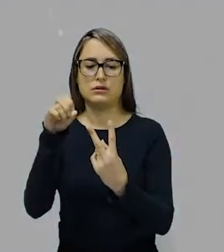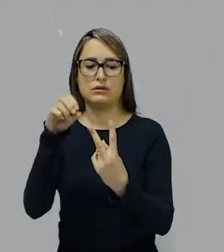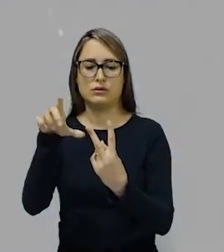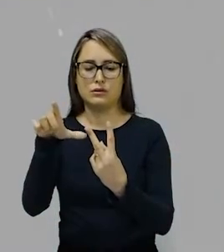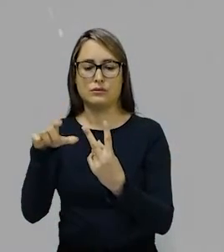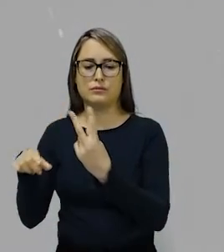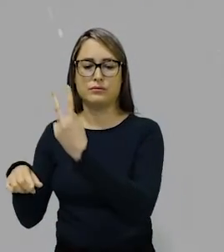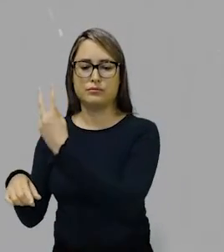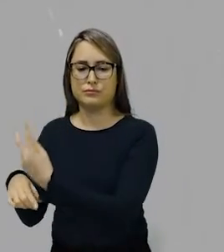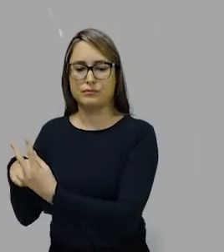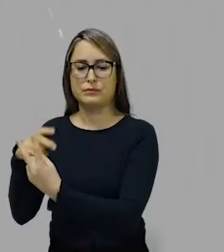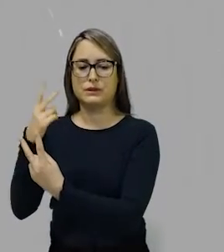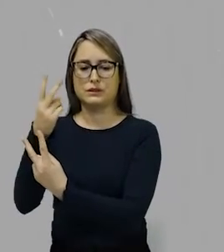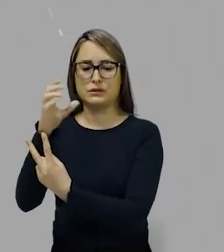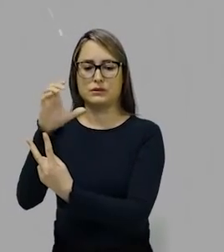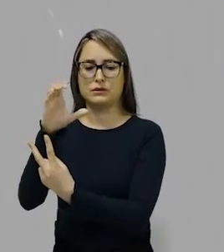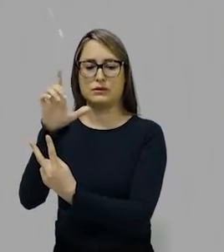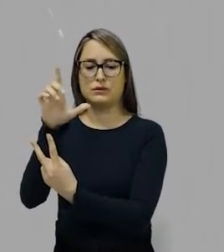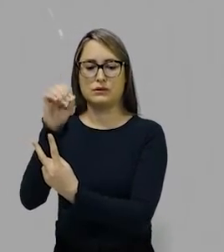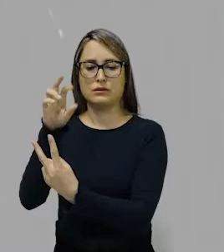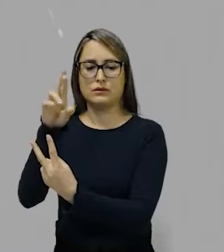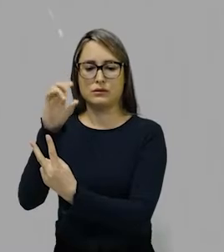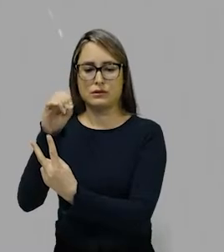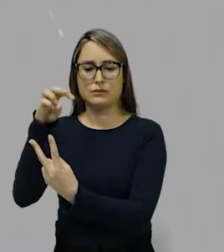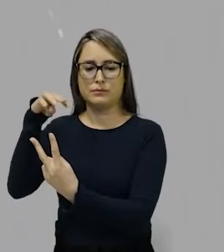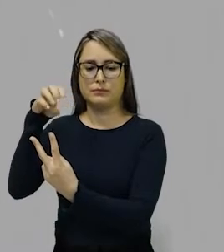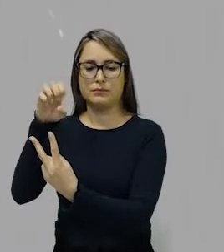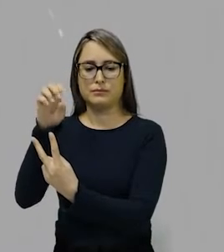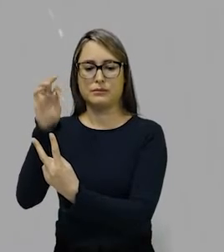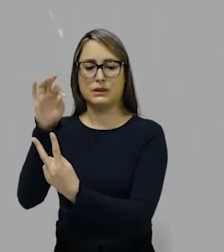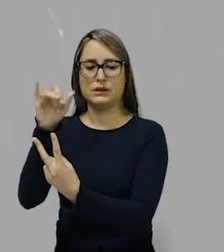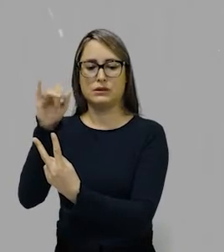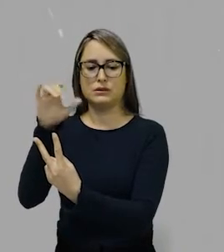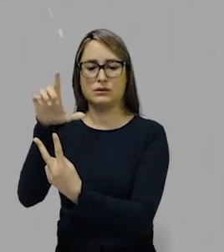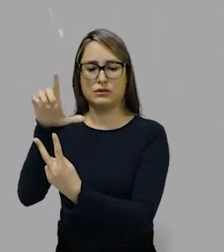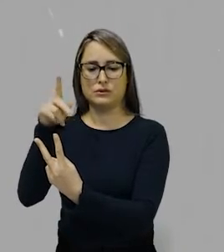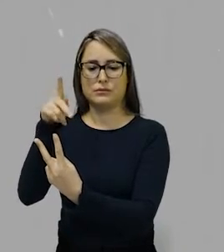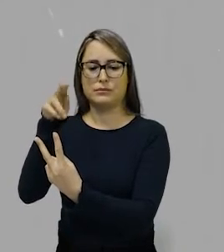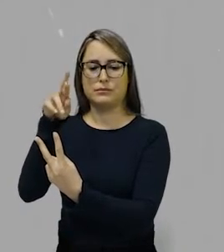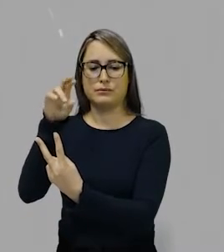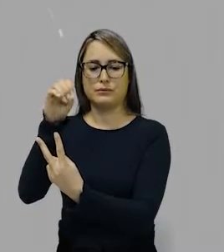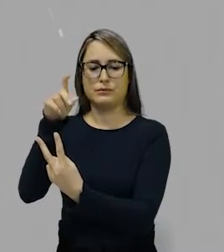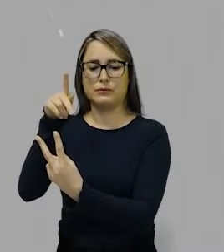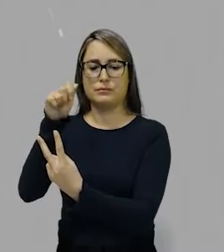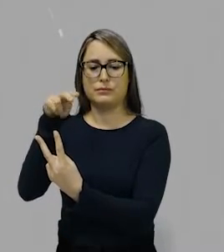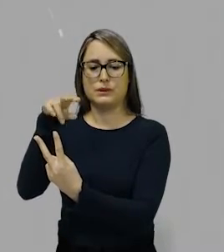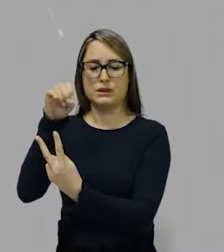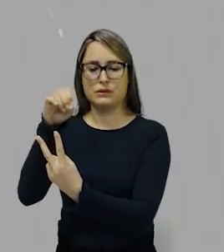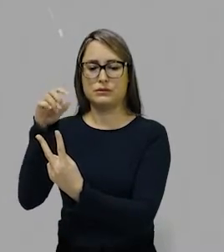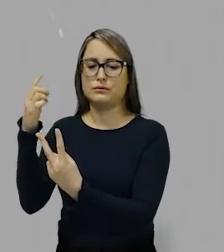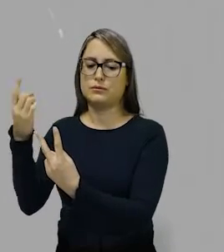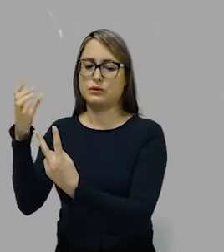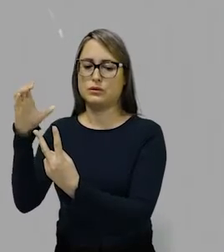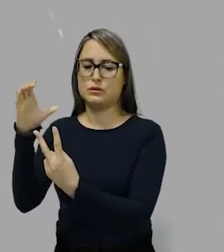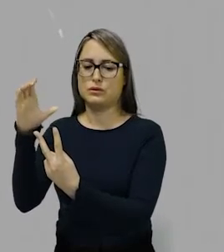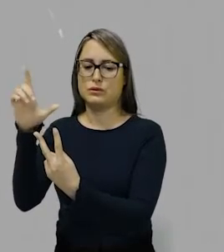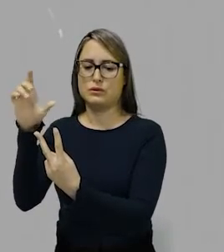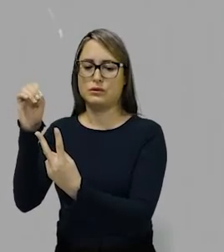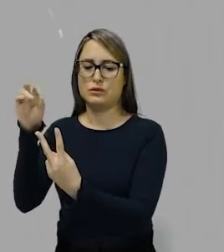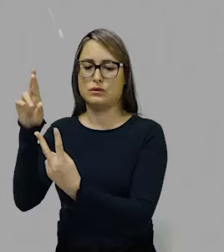turma, butano e 2-metilpropano vão ser isômeros de cadeia. Cadeia normal, cadeia